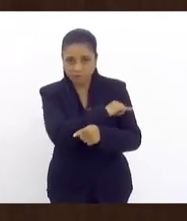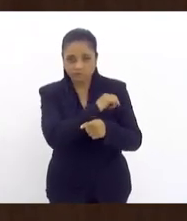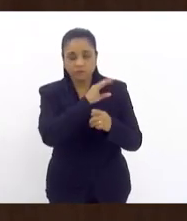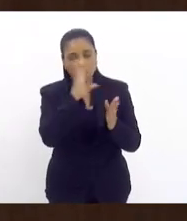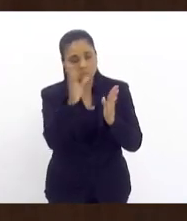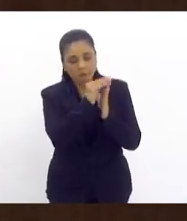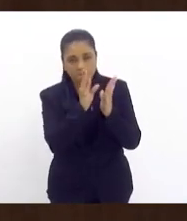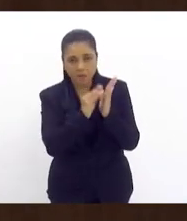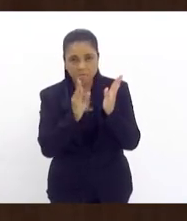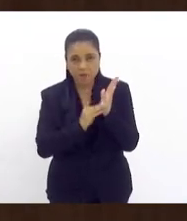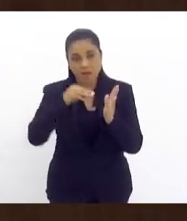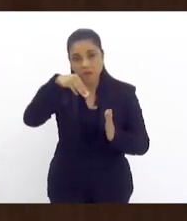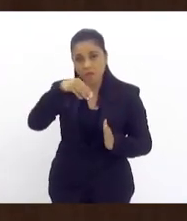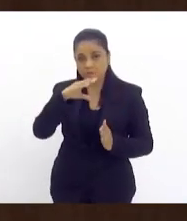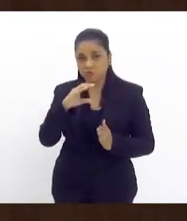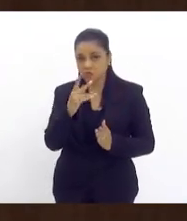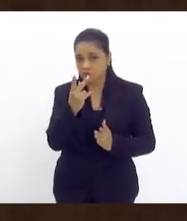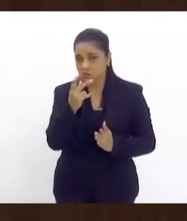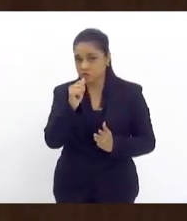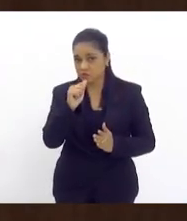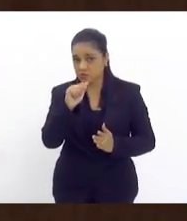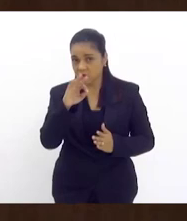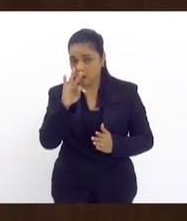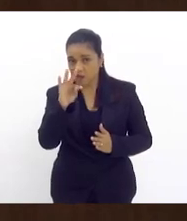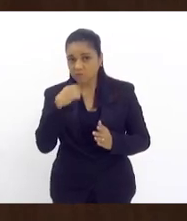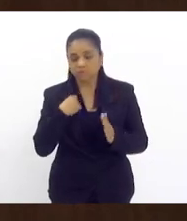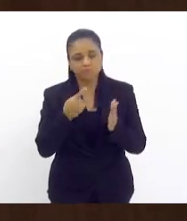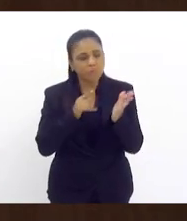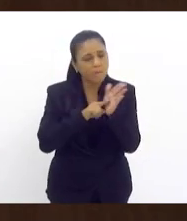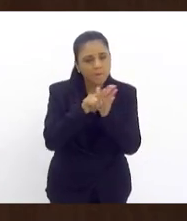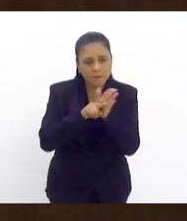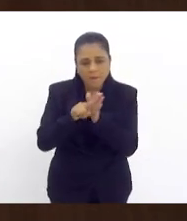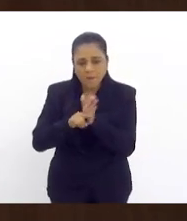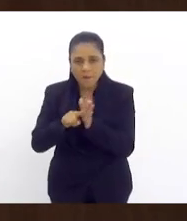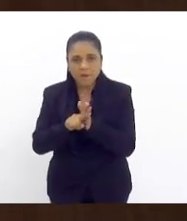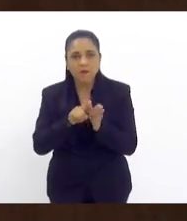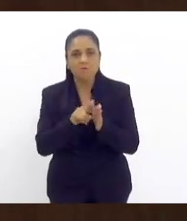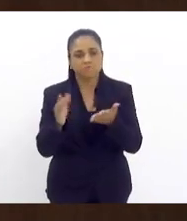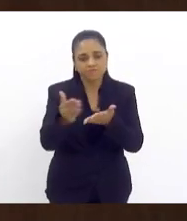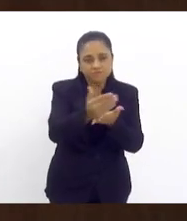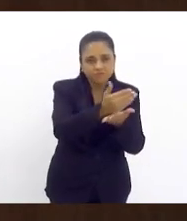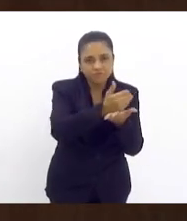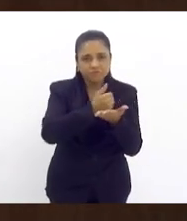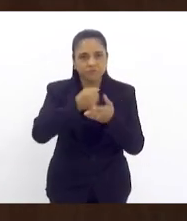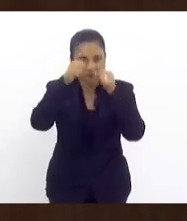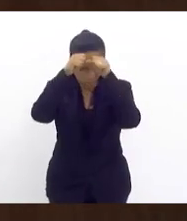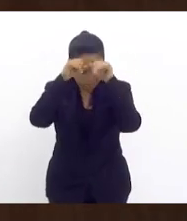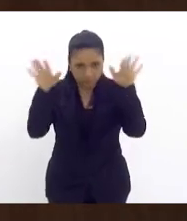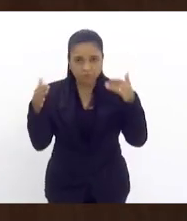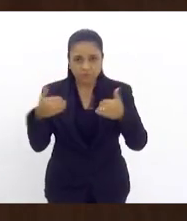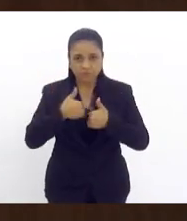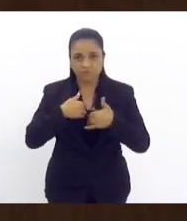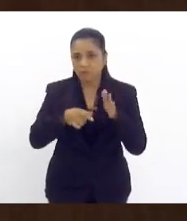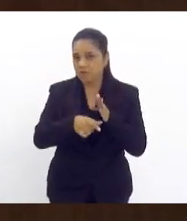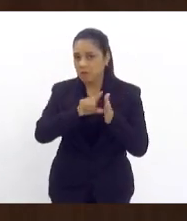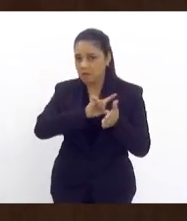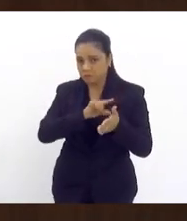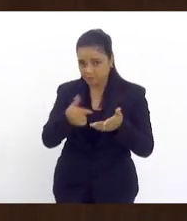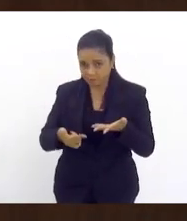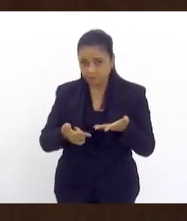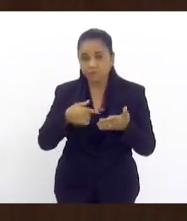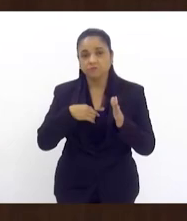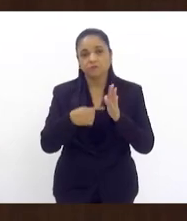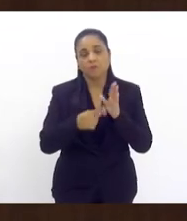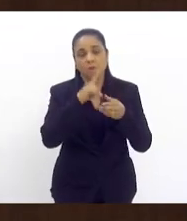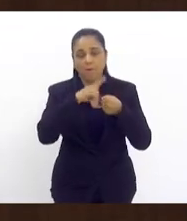questionário MCHAT para prever o rastreamento de sinais precoces do autismo. Parágrafo 1º. O